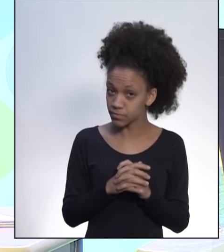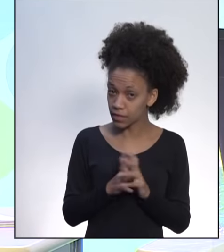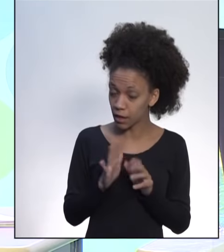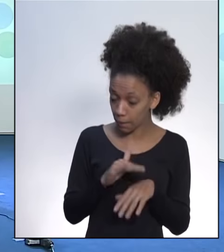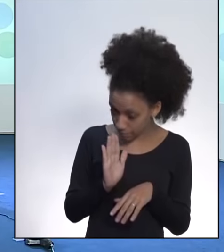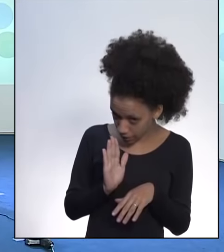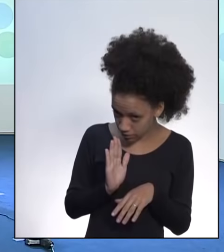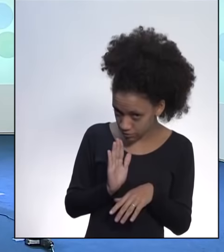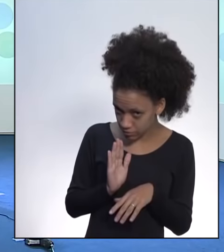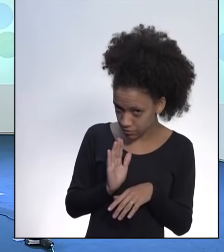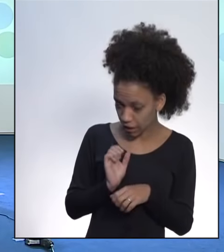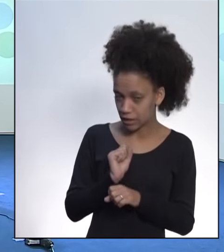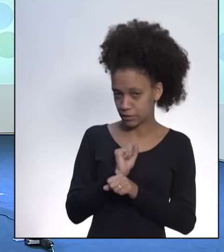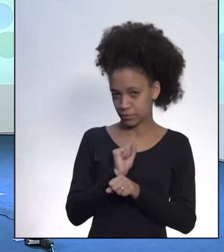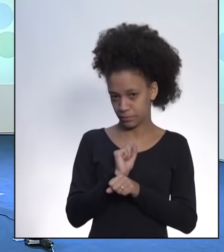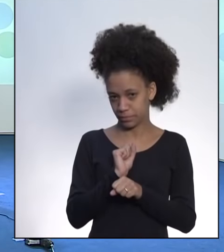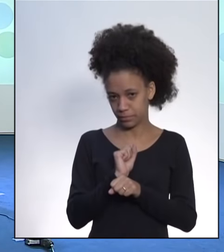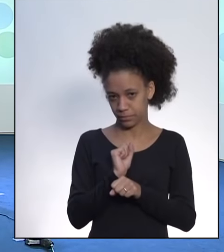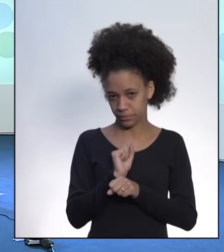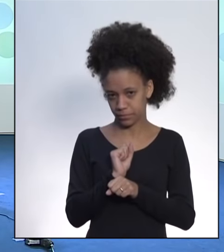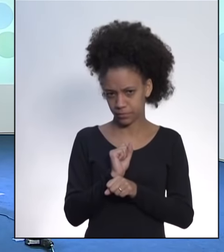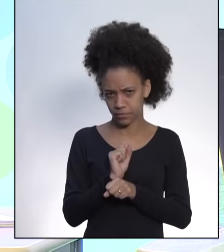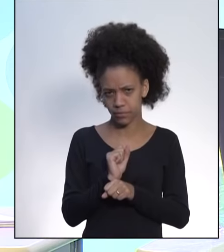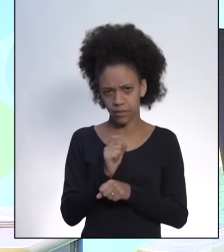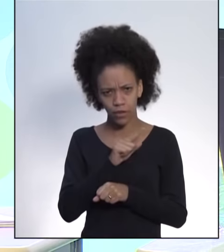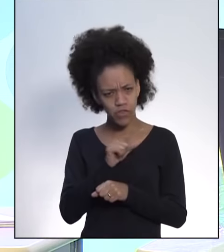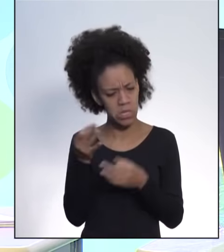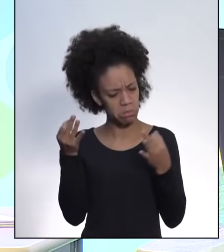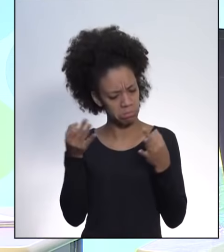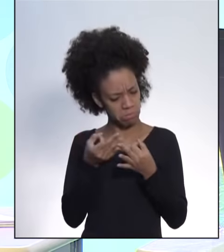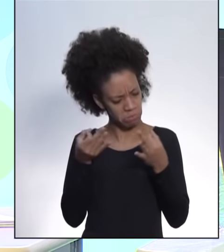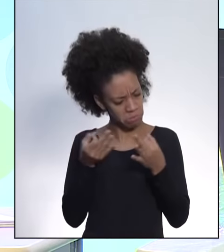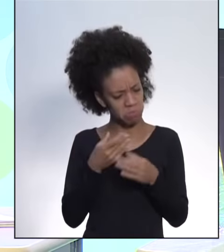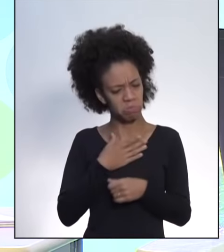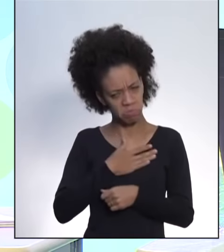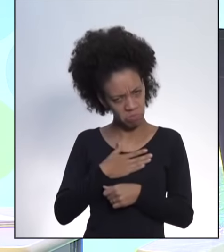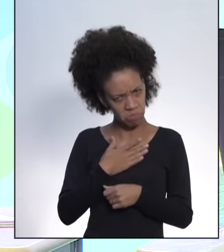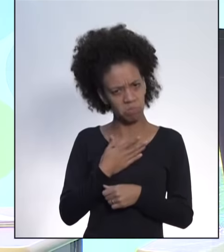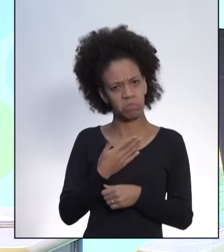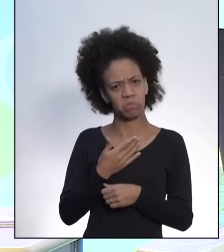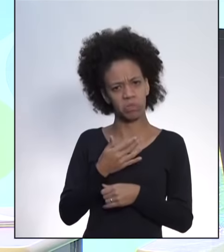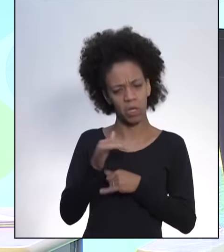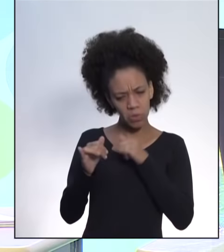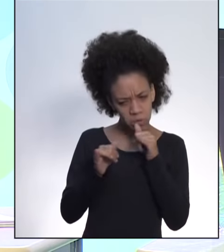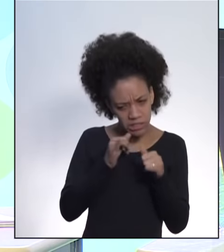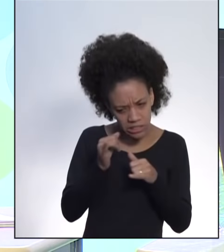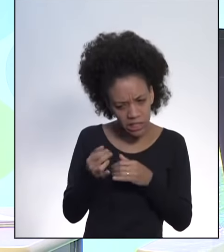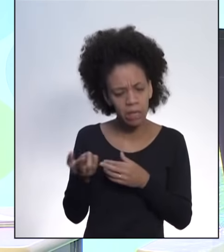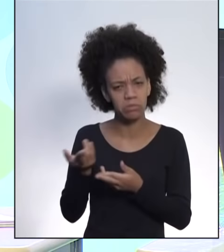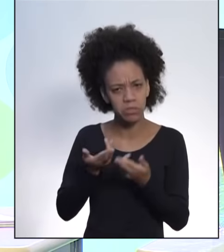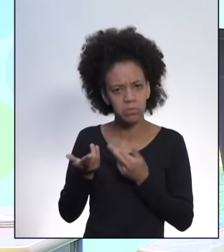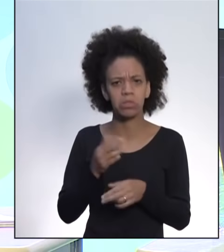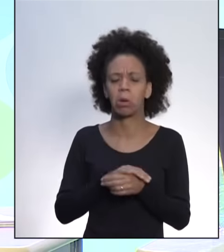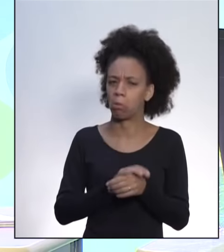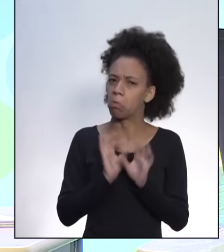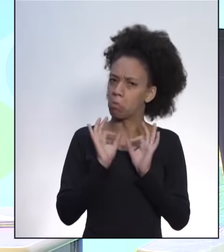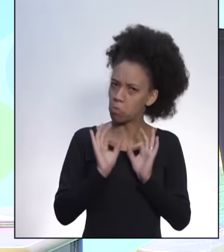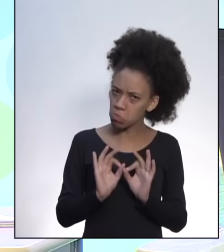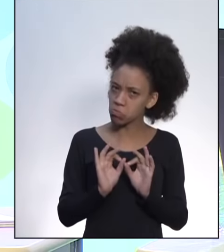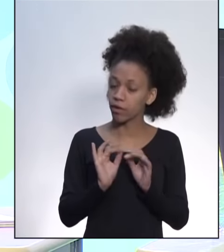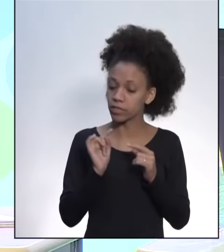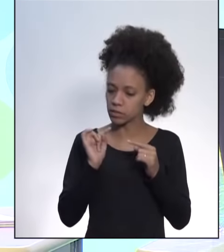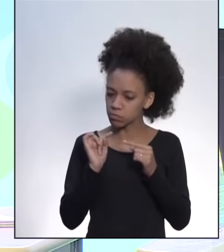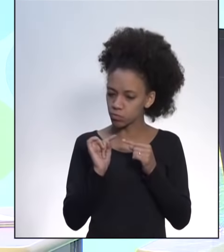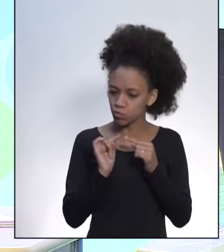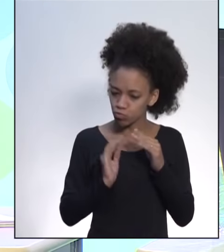can mais vamos aguardar vocês são ótimos gostei muito dos exemplos que vocês deram é isso mesmo vocês estão indo